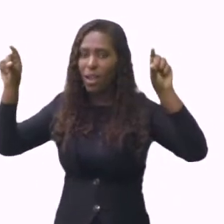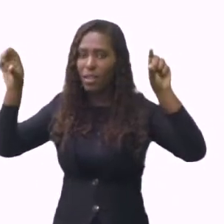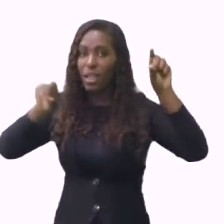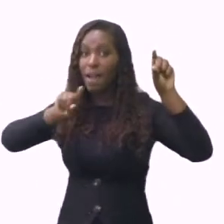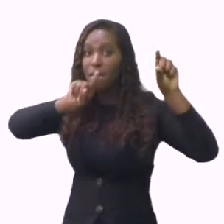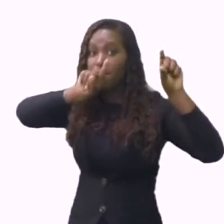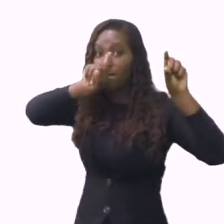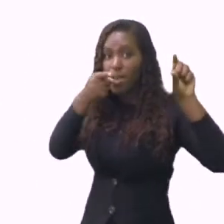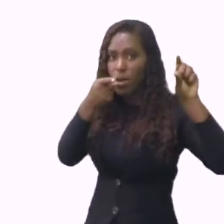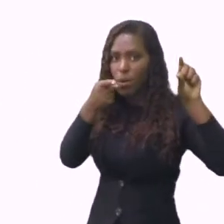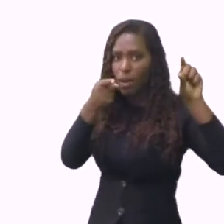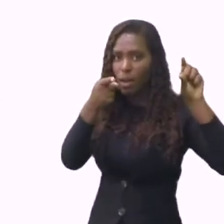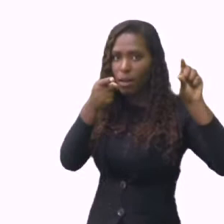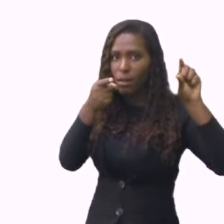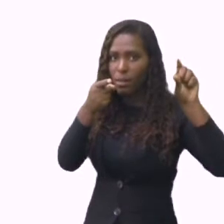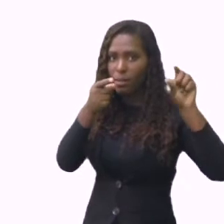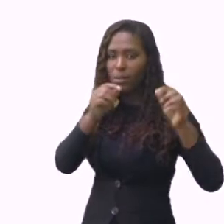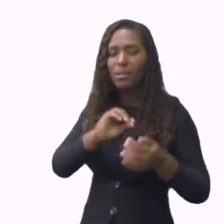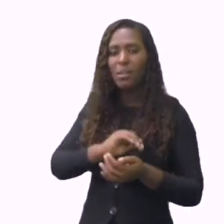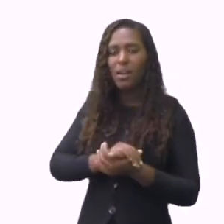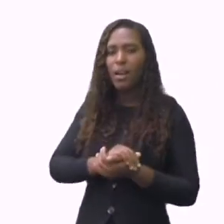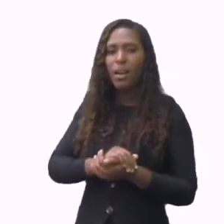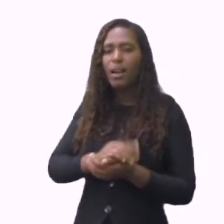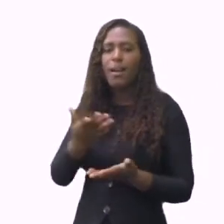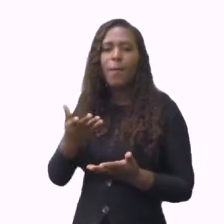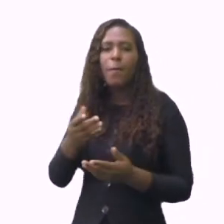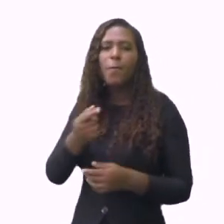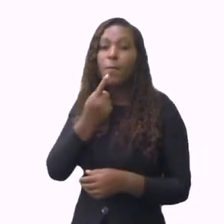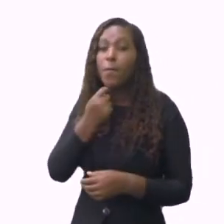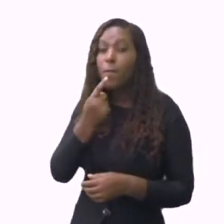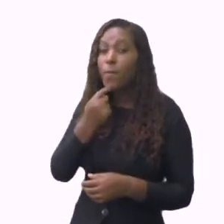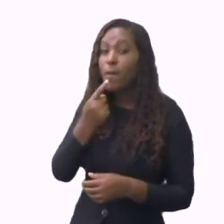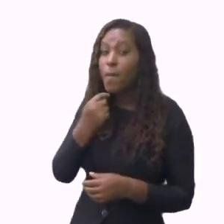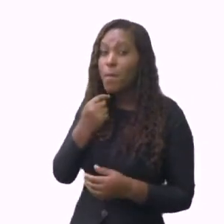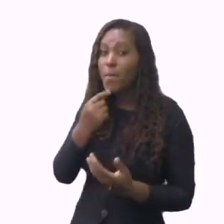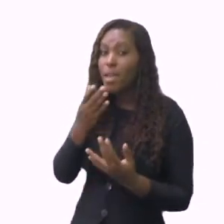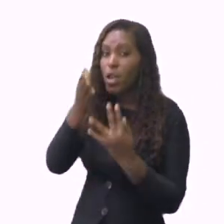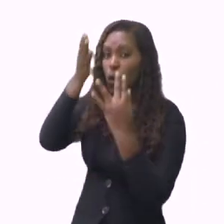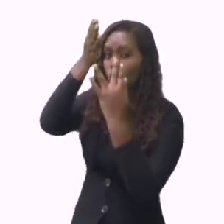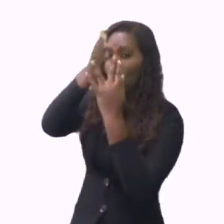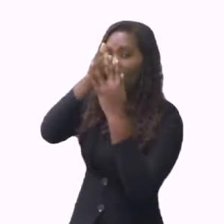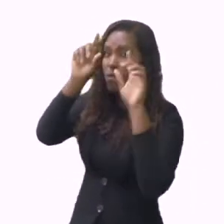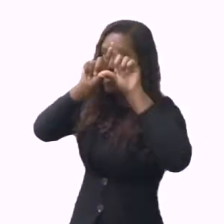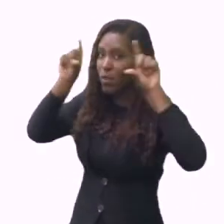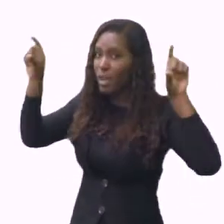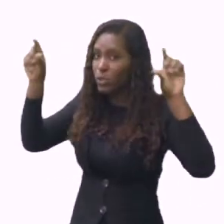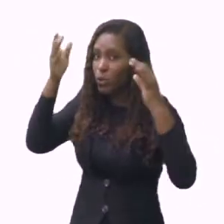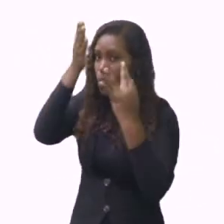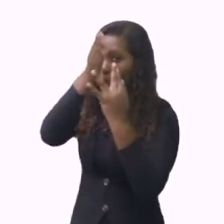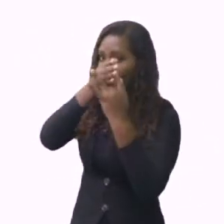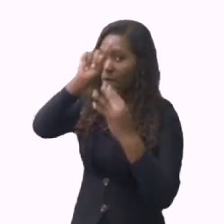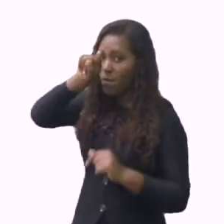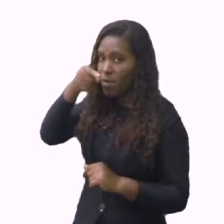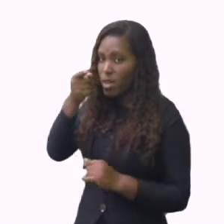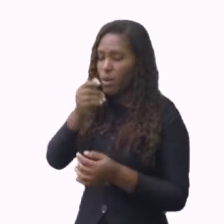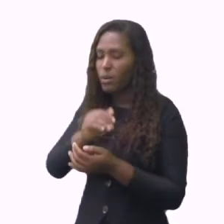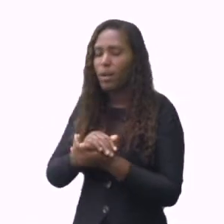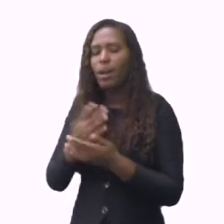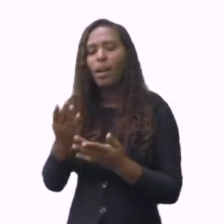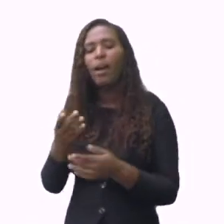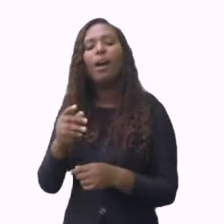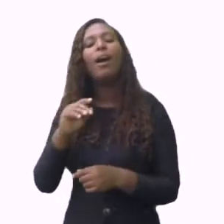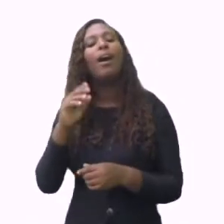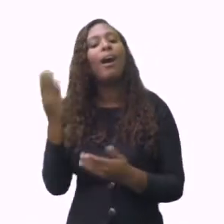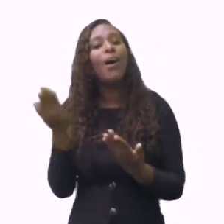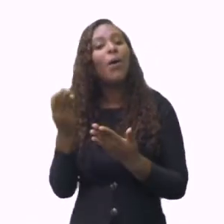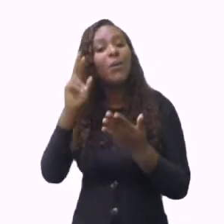de vermelho no meio da frase. E agora eu vou ler dando uma ênfase nesse lugar da